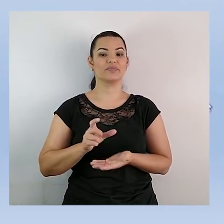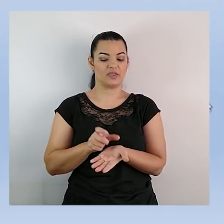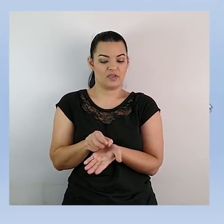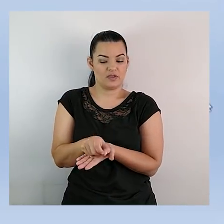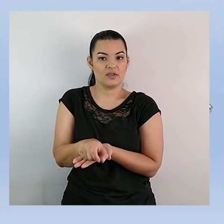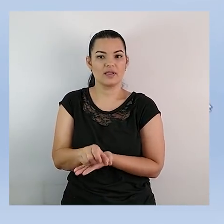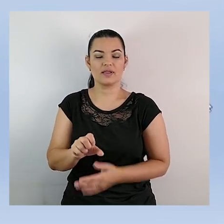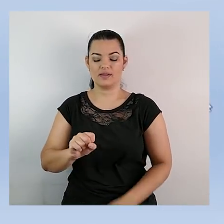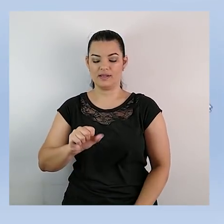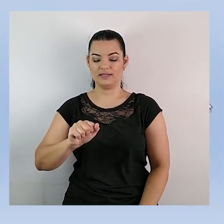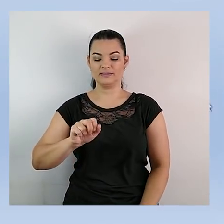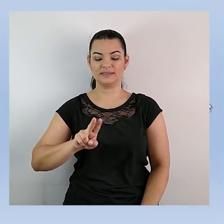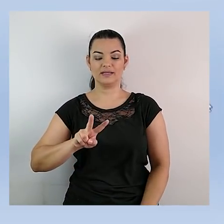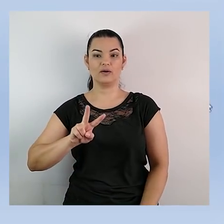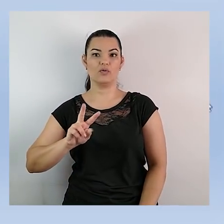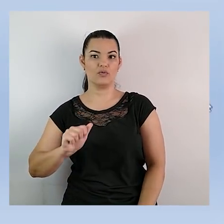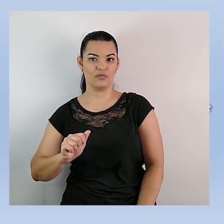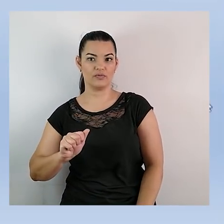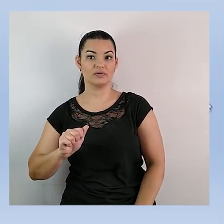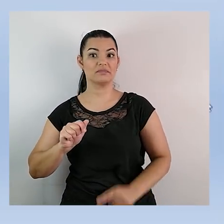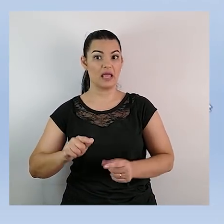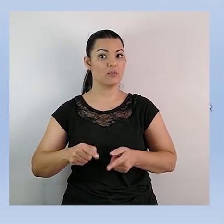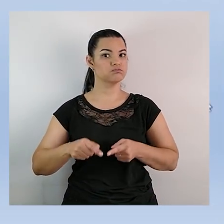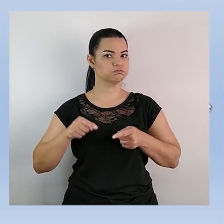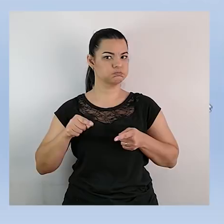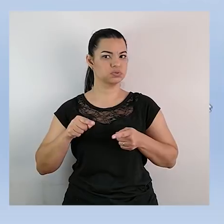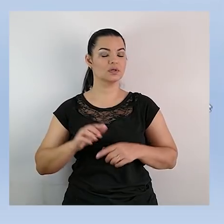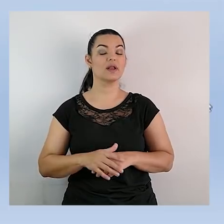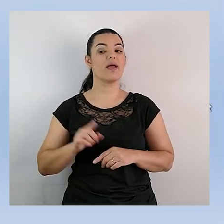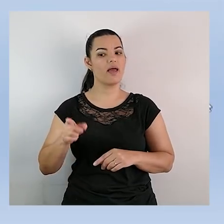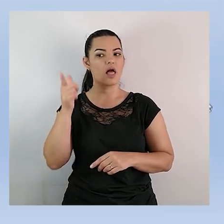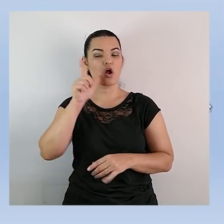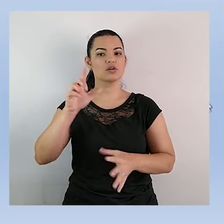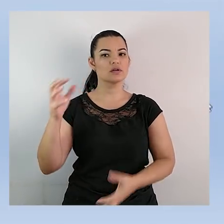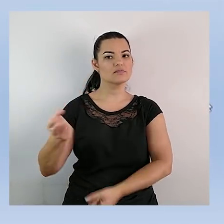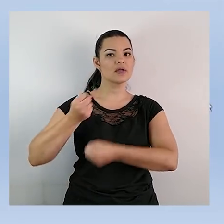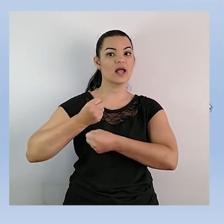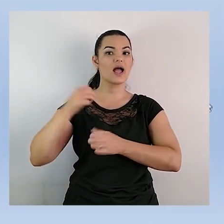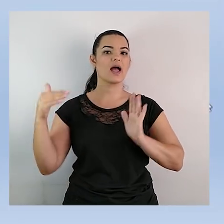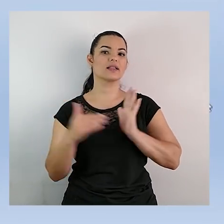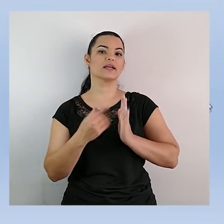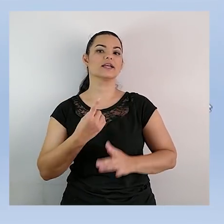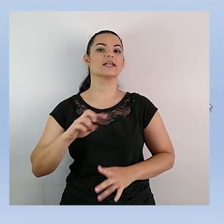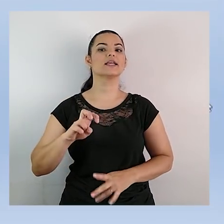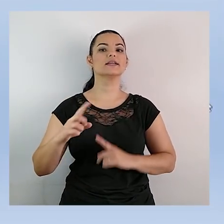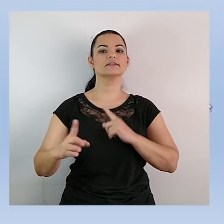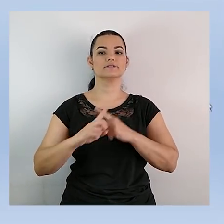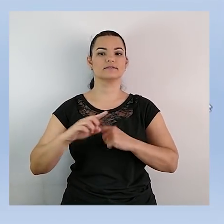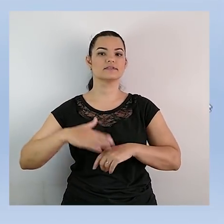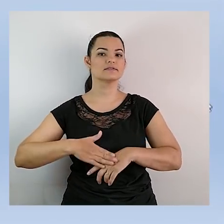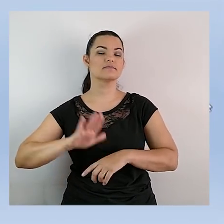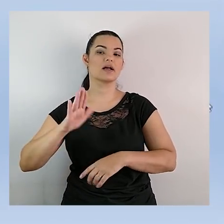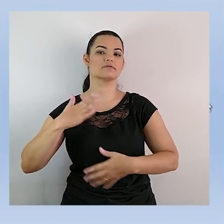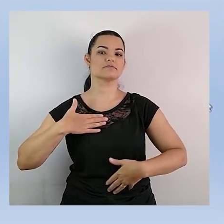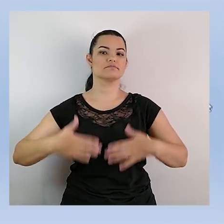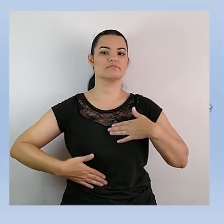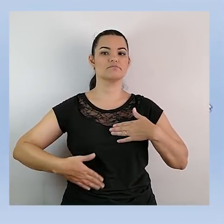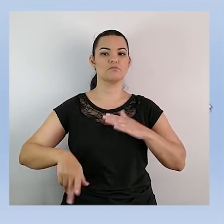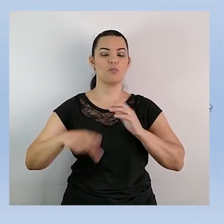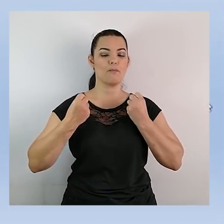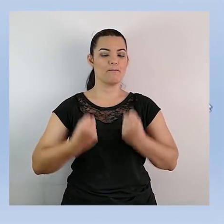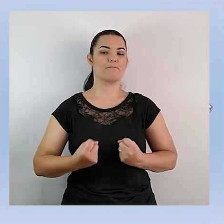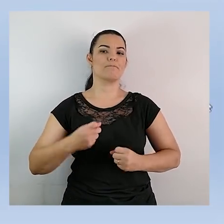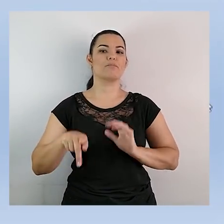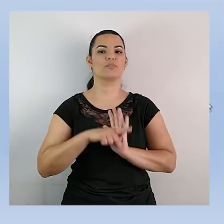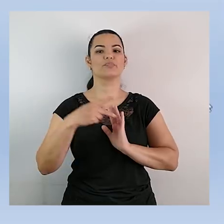a formiga saúva. Elas são bem maiores. A formiga saúva, ela suporta até 15 vezes mais o seu peso corporal.